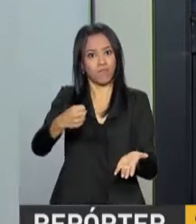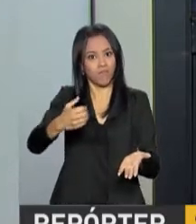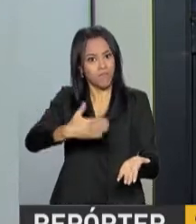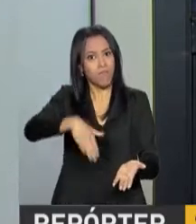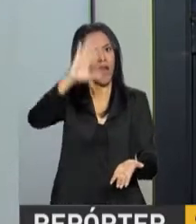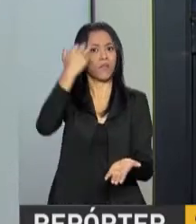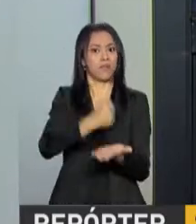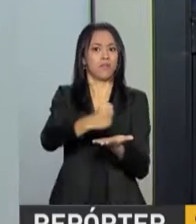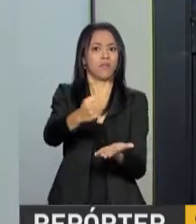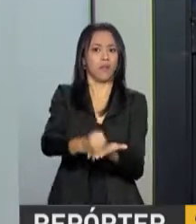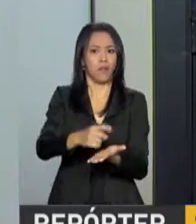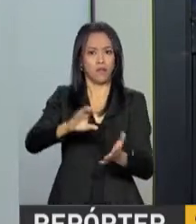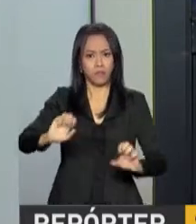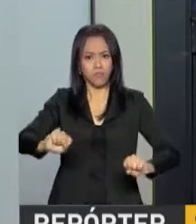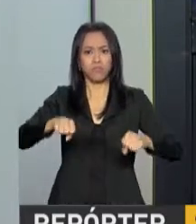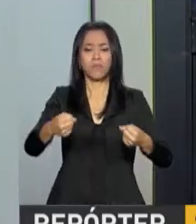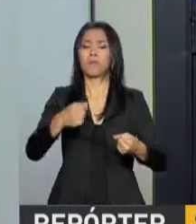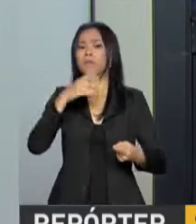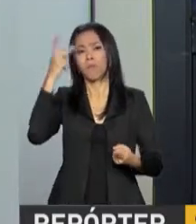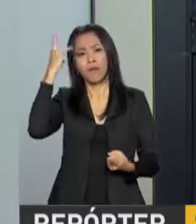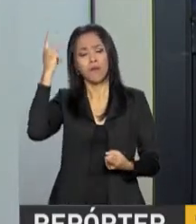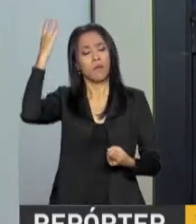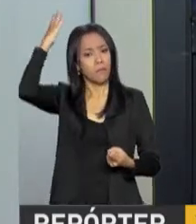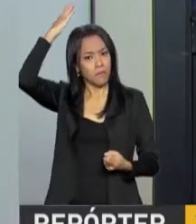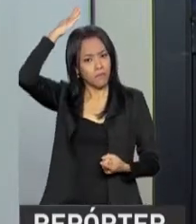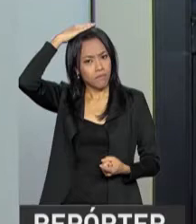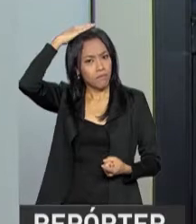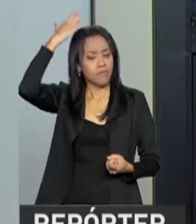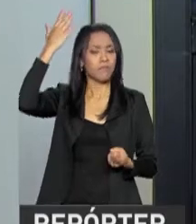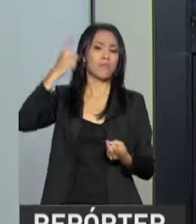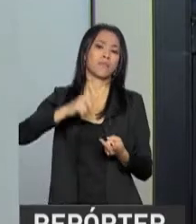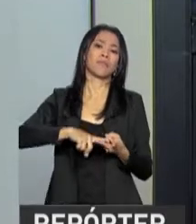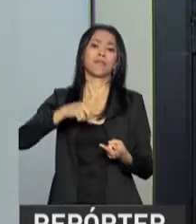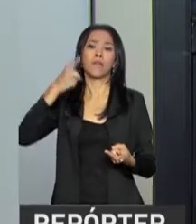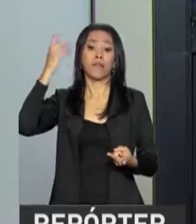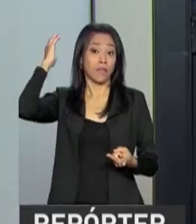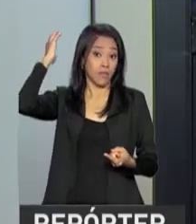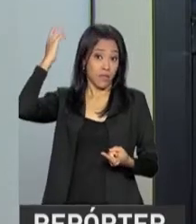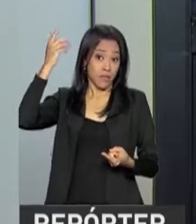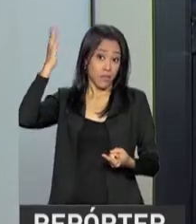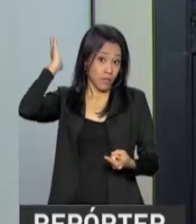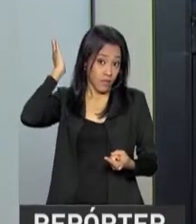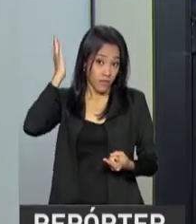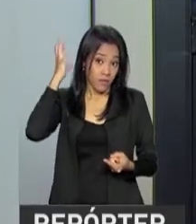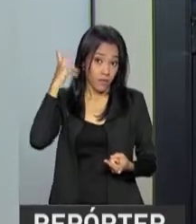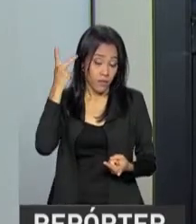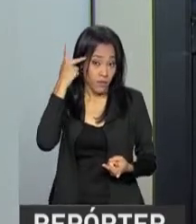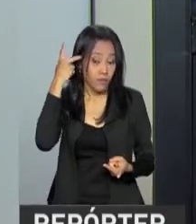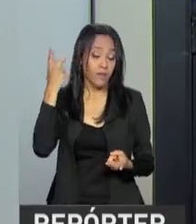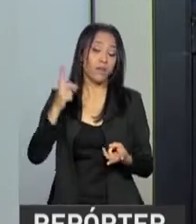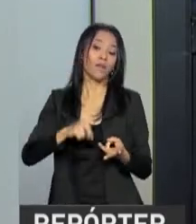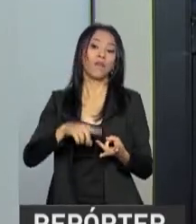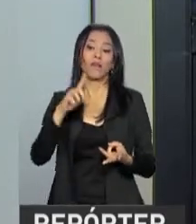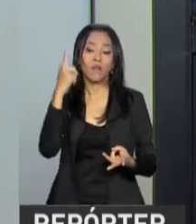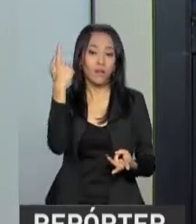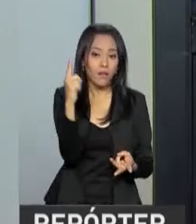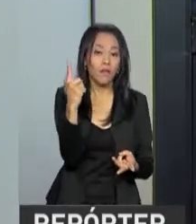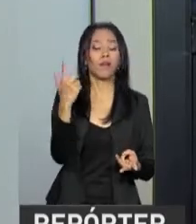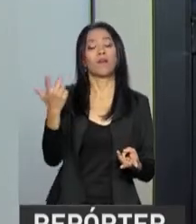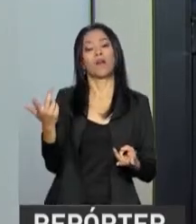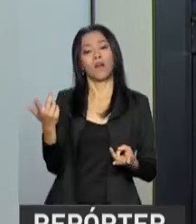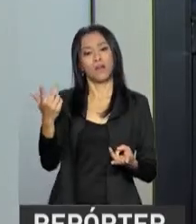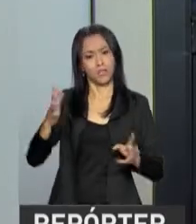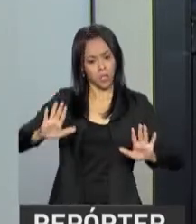dados estados como paraná são paulo estão se destacando bastante goiás também tem se destacado nos últimos anos